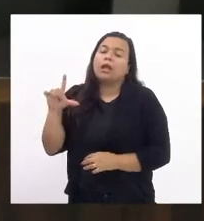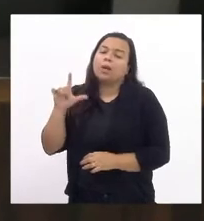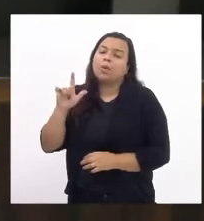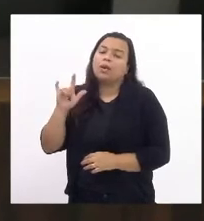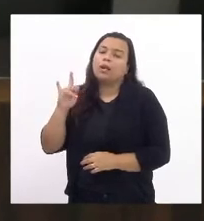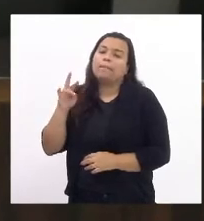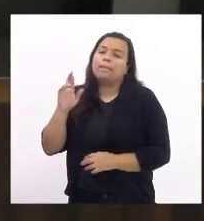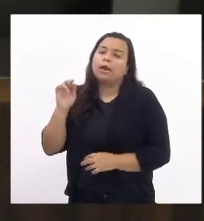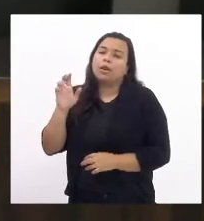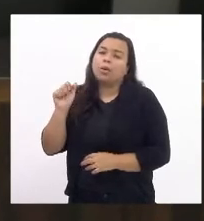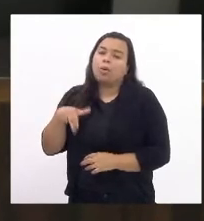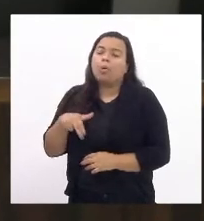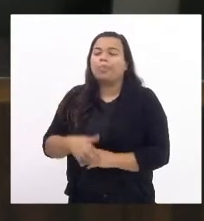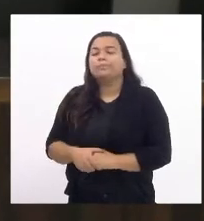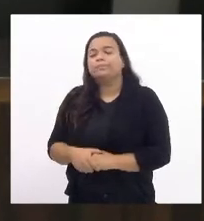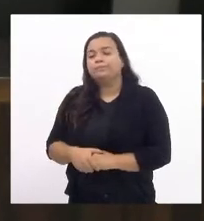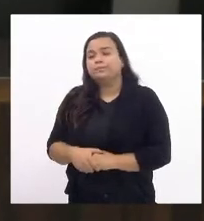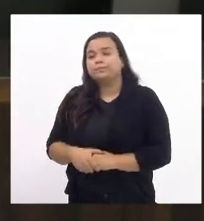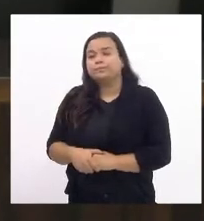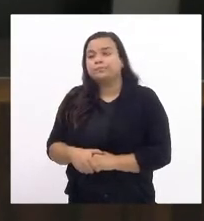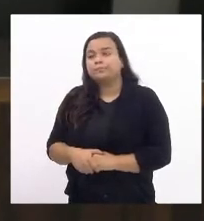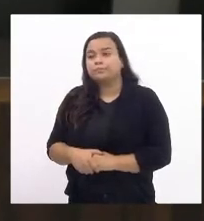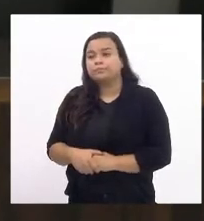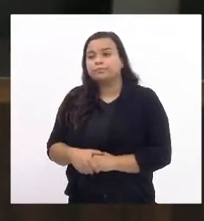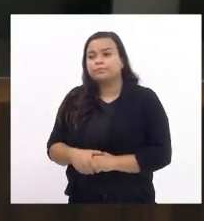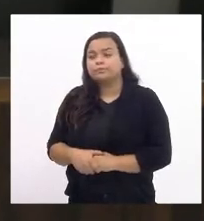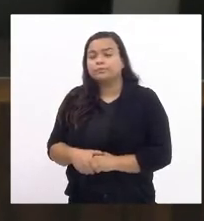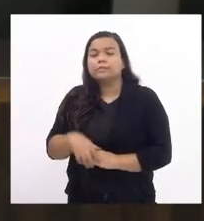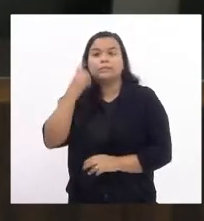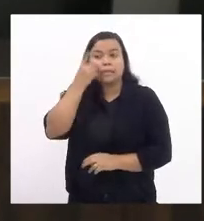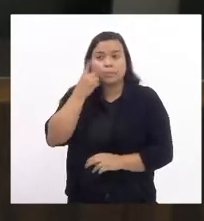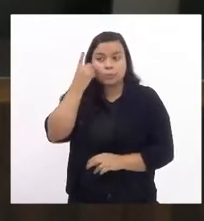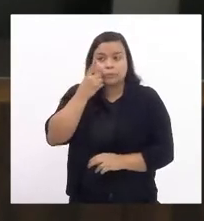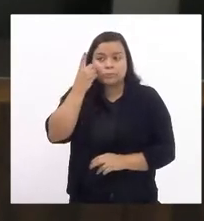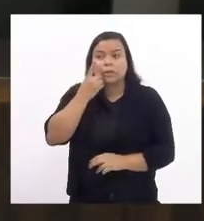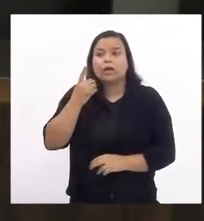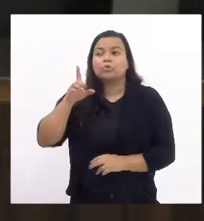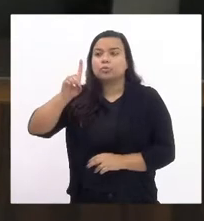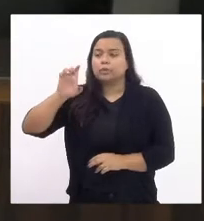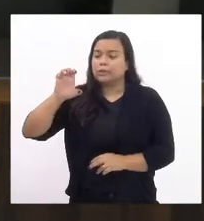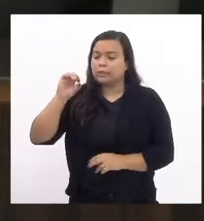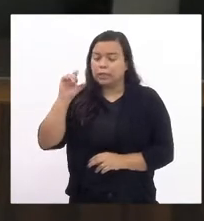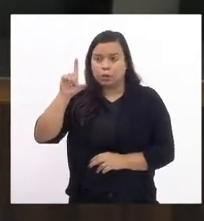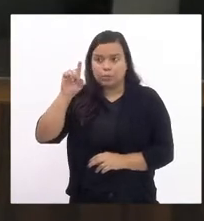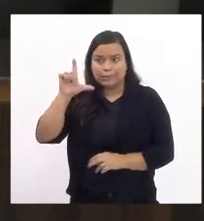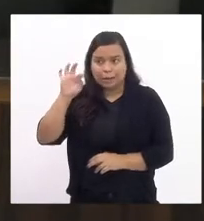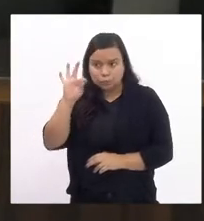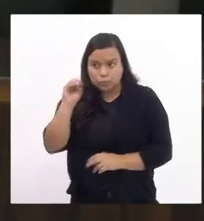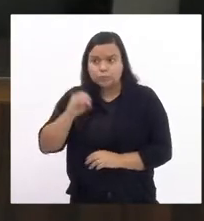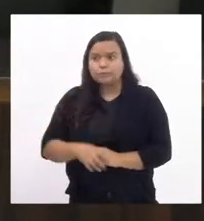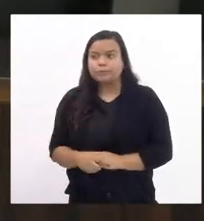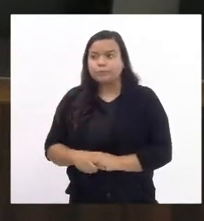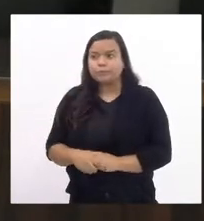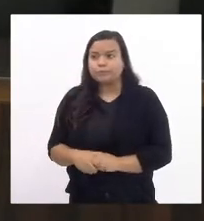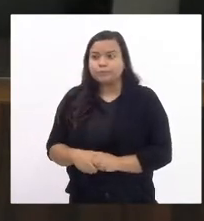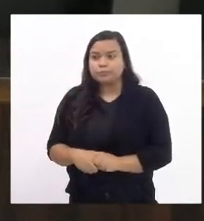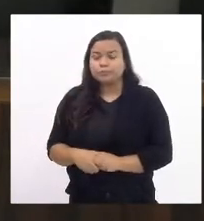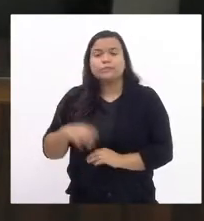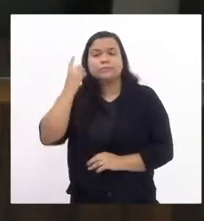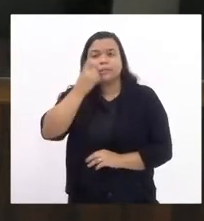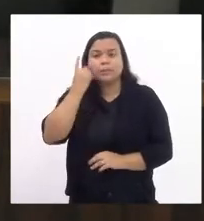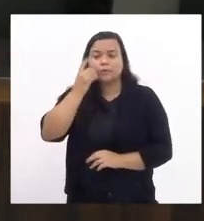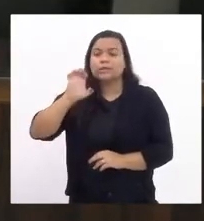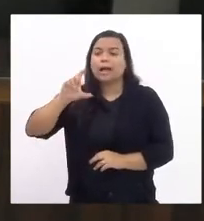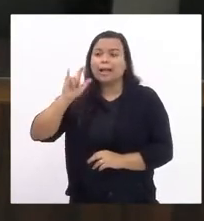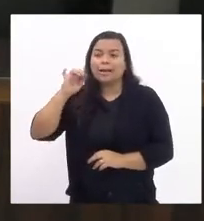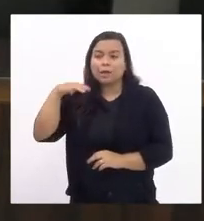Deputado Daniel Librelon, deputado doutor Deodalto, Deputado doutor Deodalto, deputado